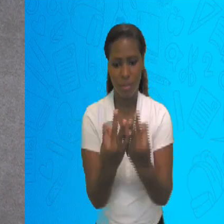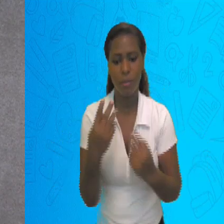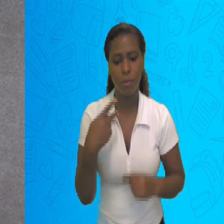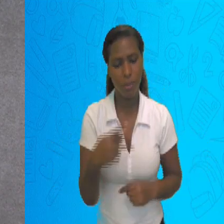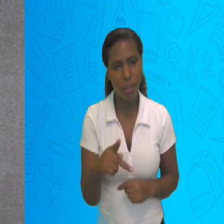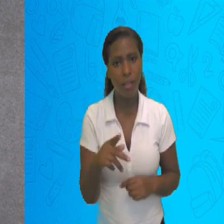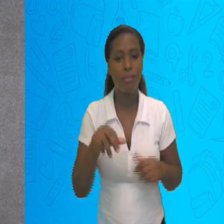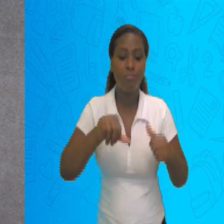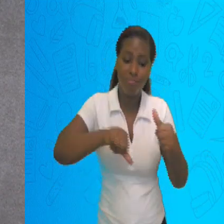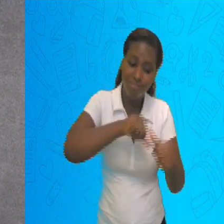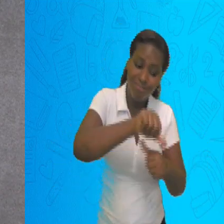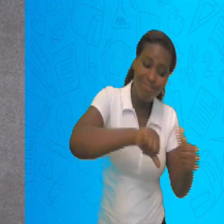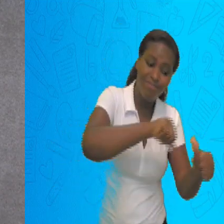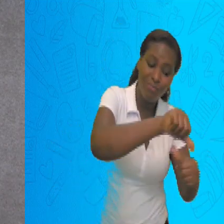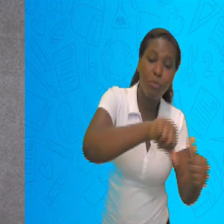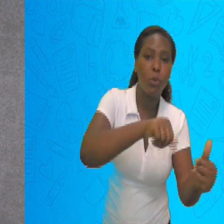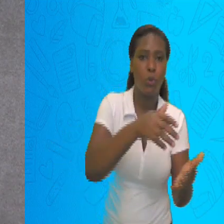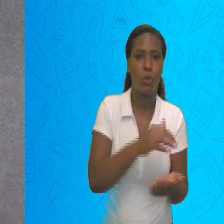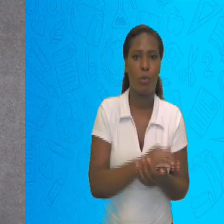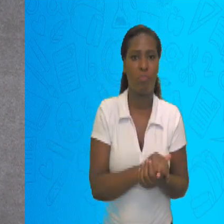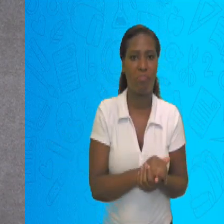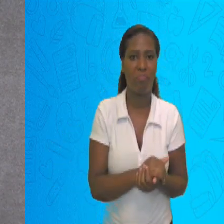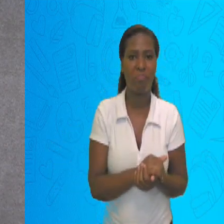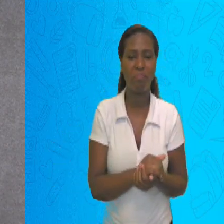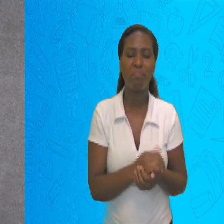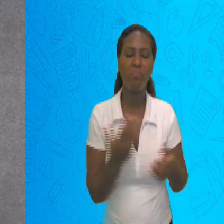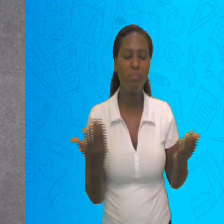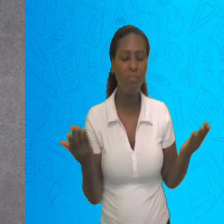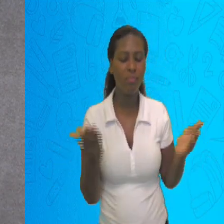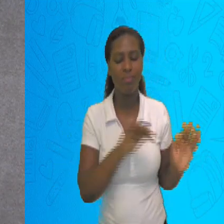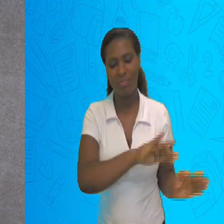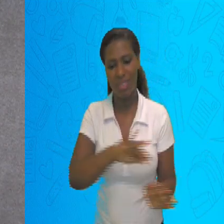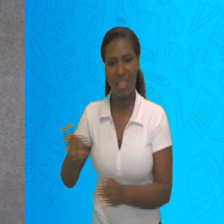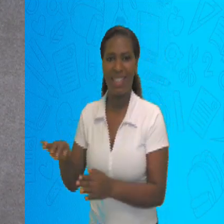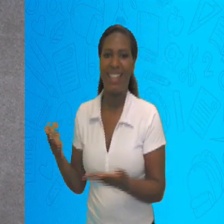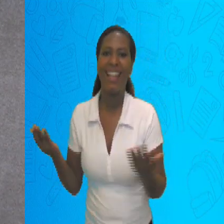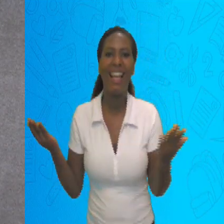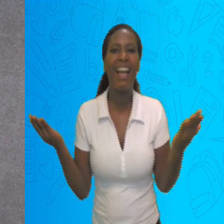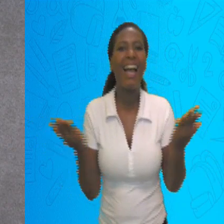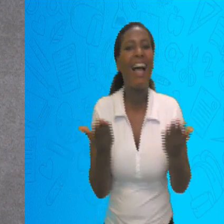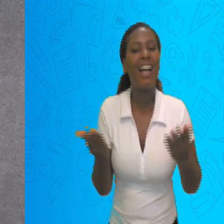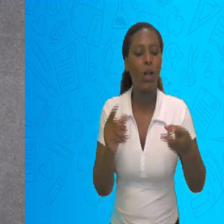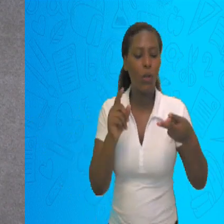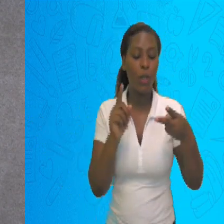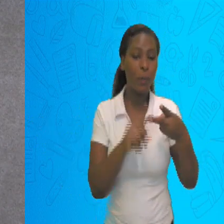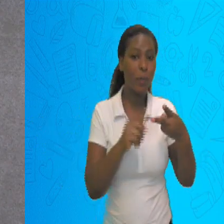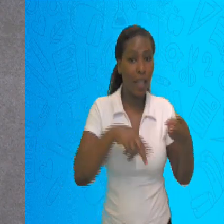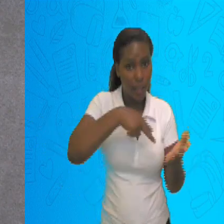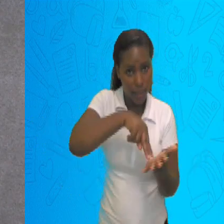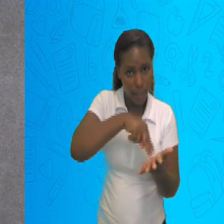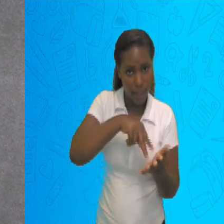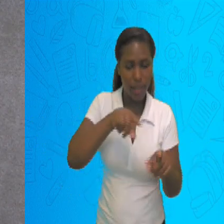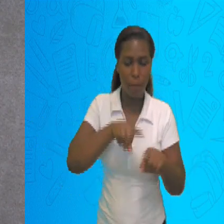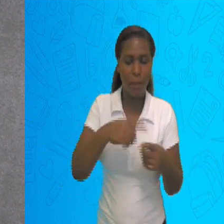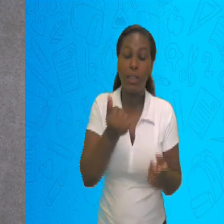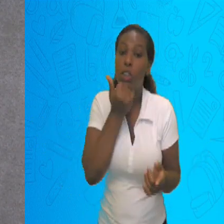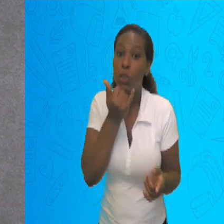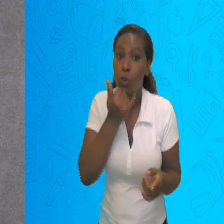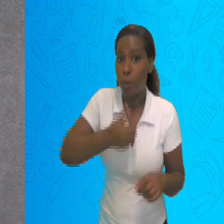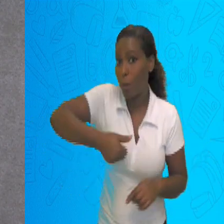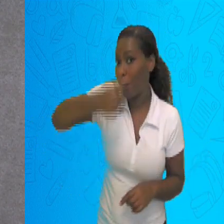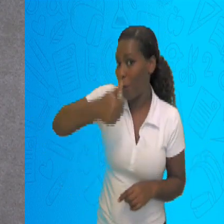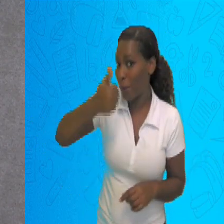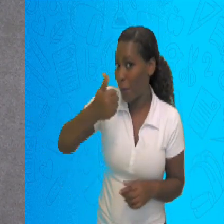A dança é o segundo ponto que eu falei com vocês. Desculpa, gente, lembrando que eu vou explicar por que